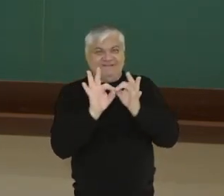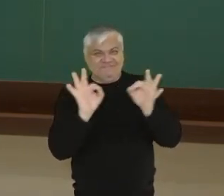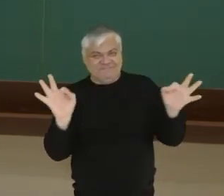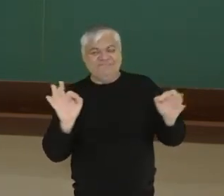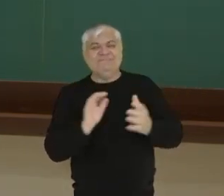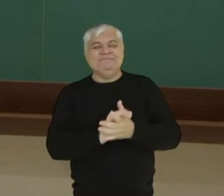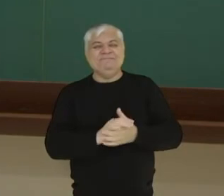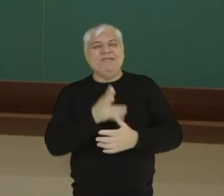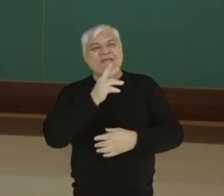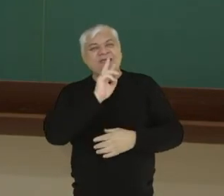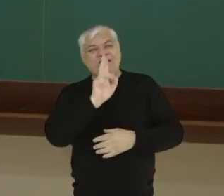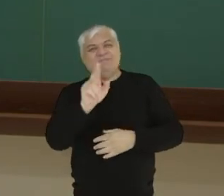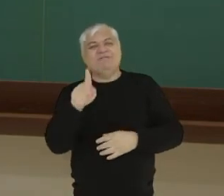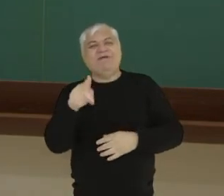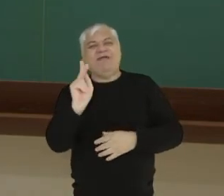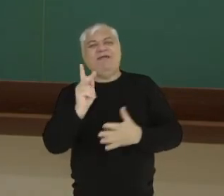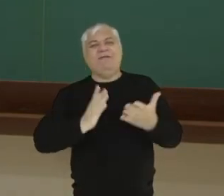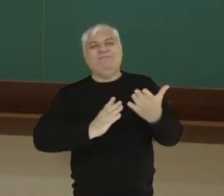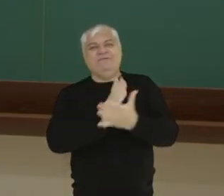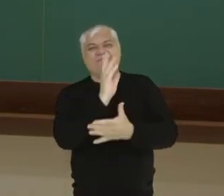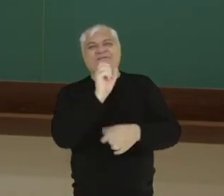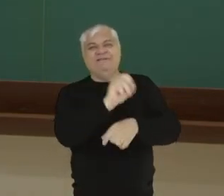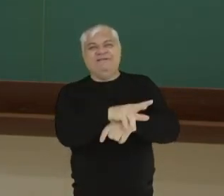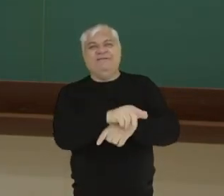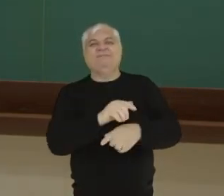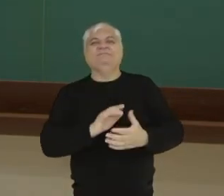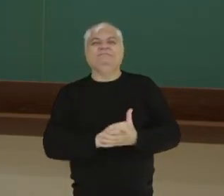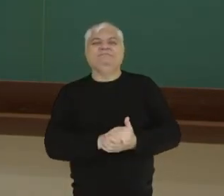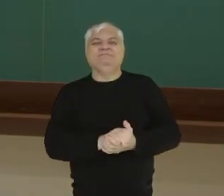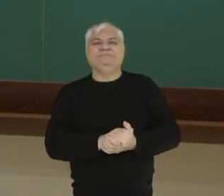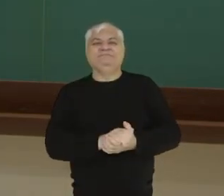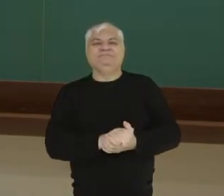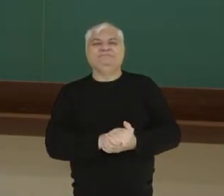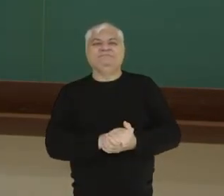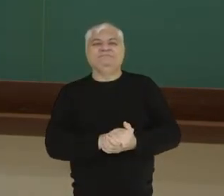resultado. O candidato K foi aprovado. Beleza?